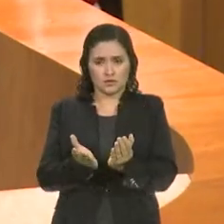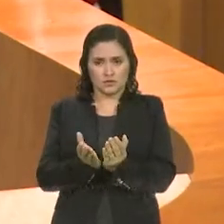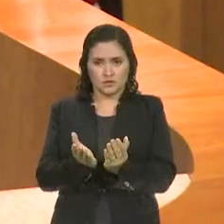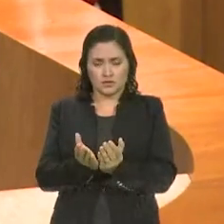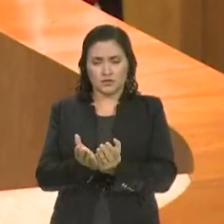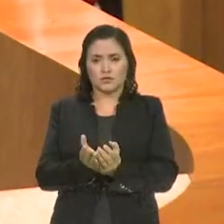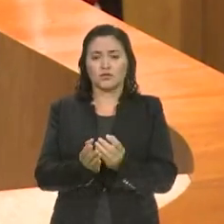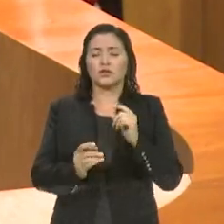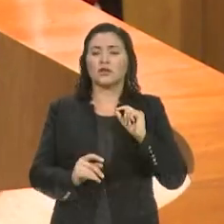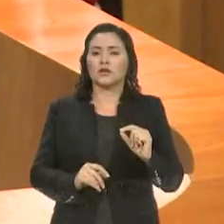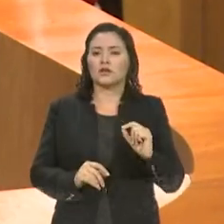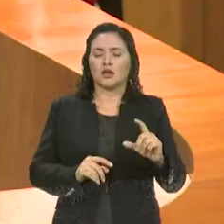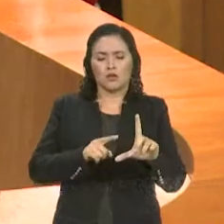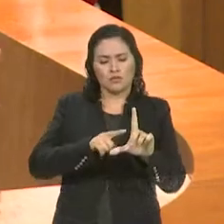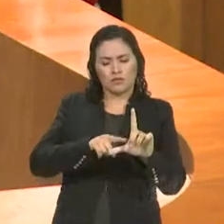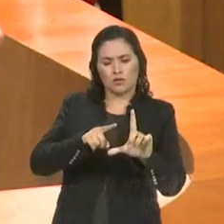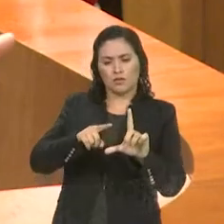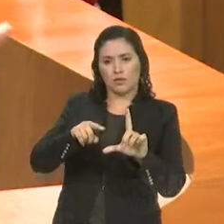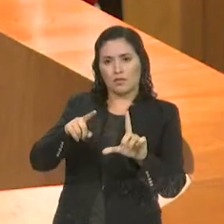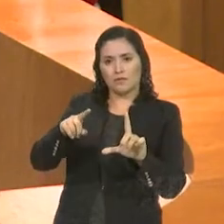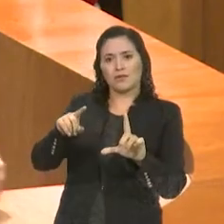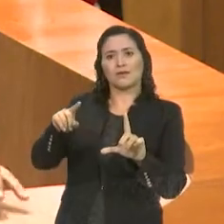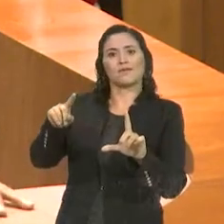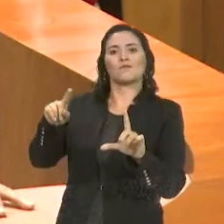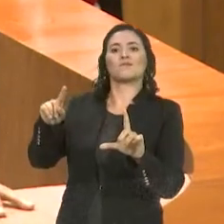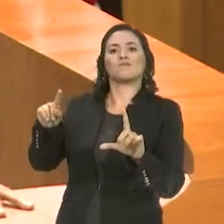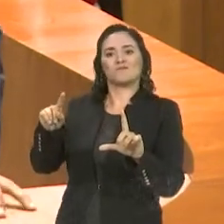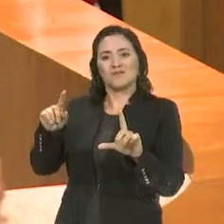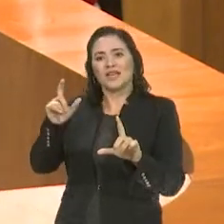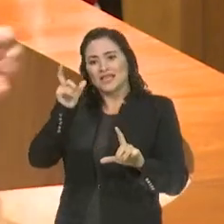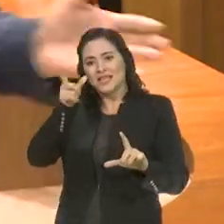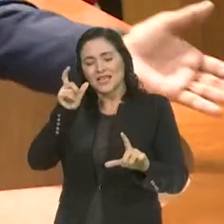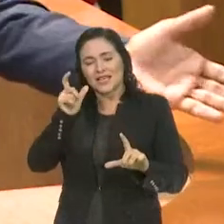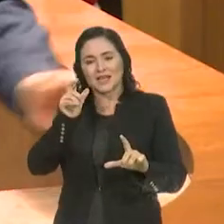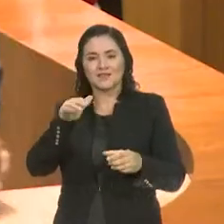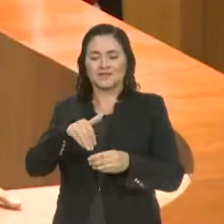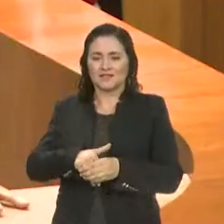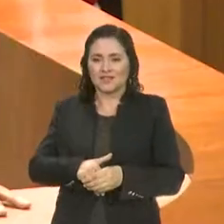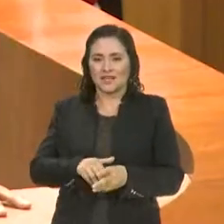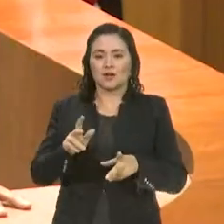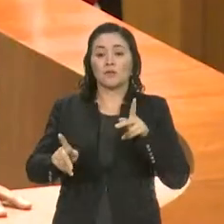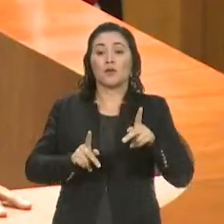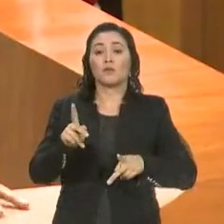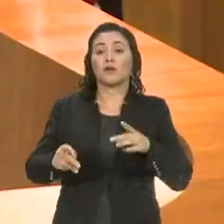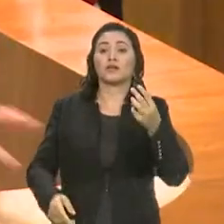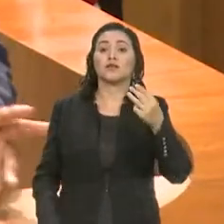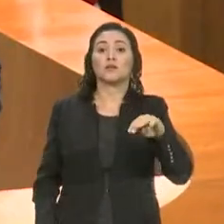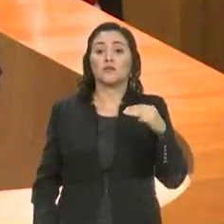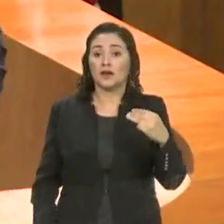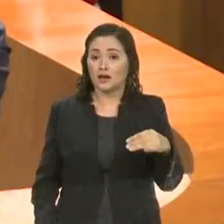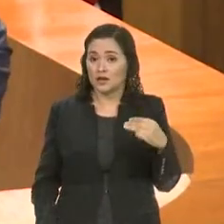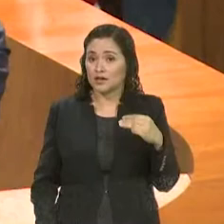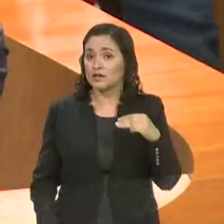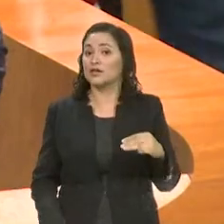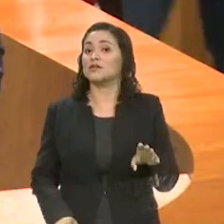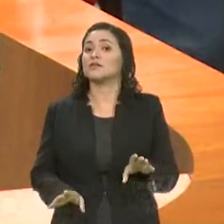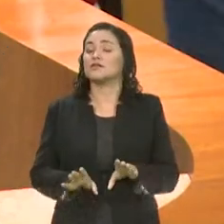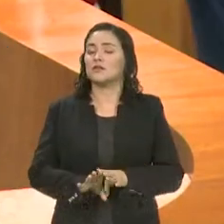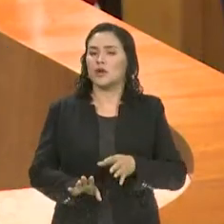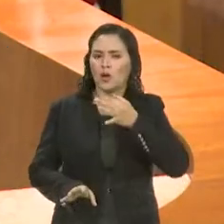dos maranhenses. E o nosso pré-candidato ao governo do Estado sofreu muitos ataques na última